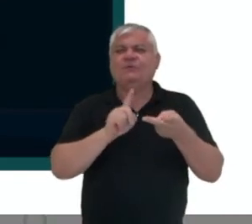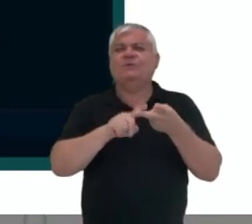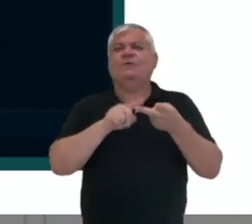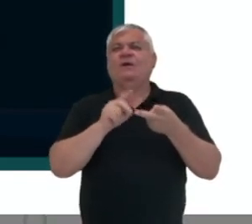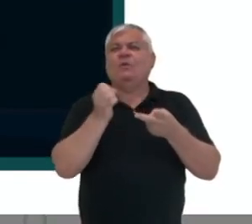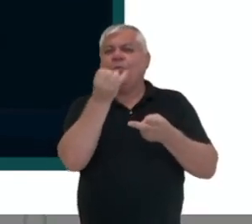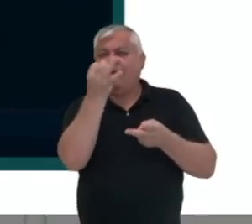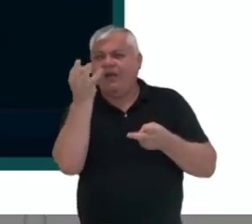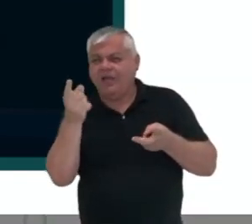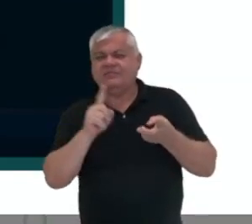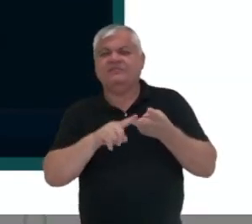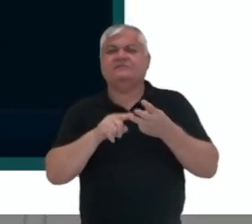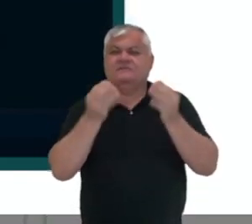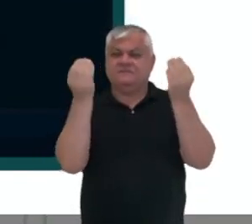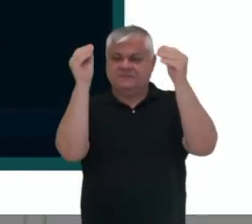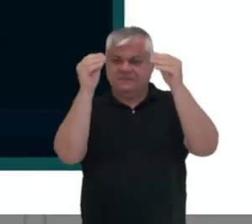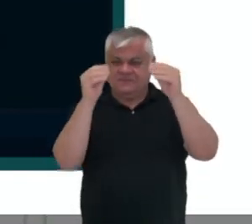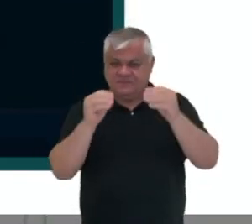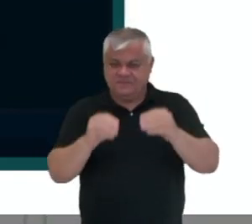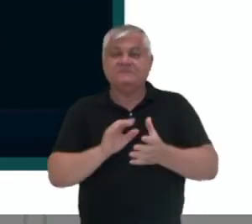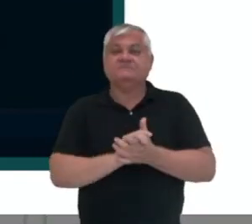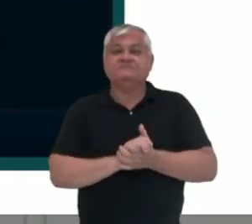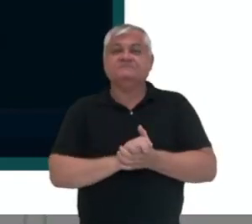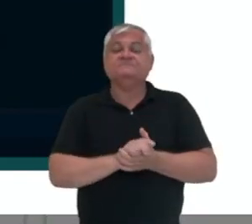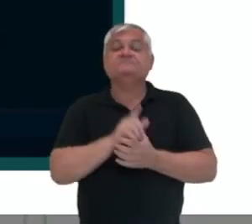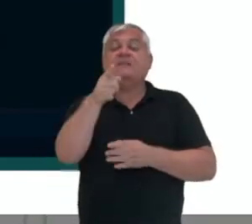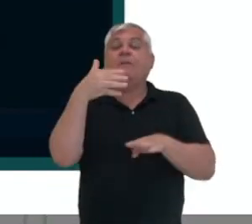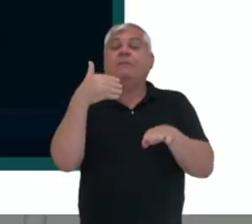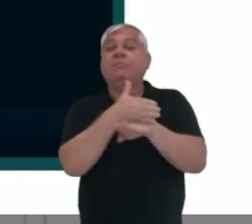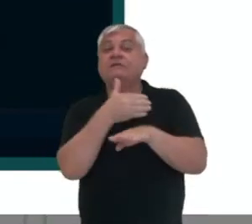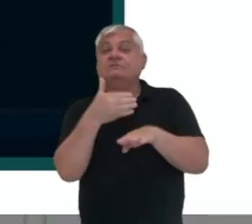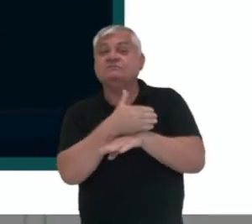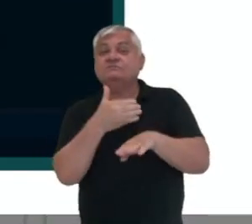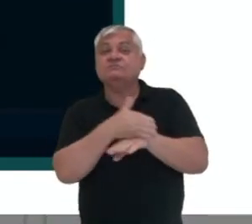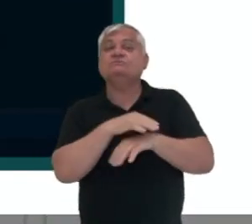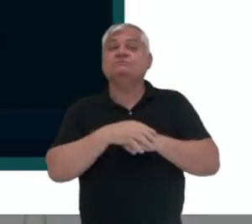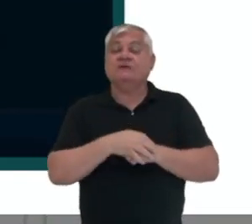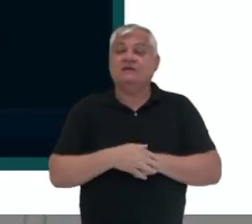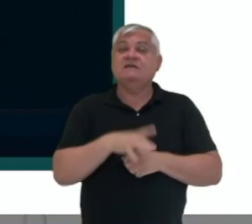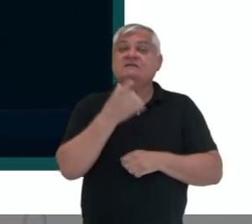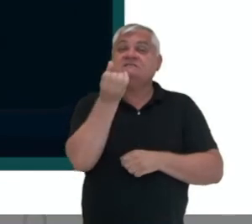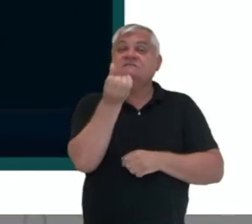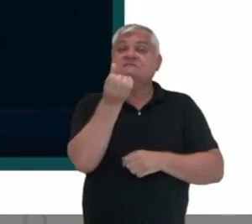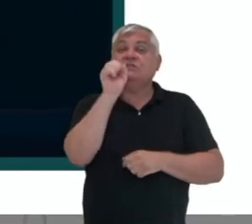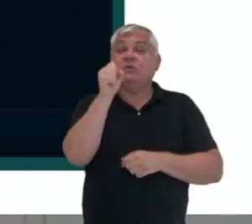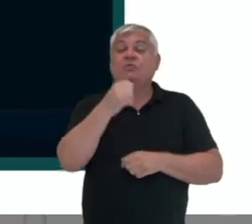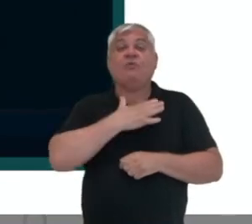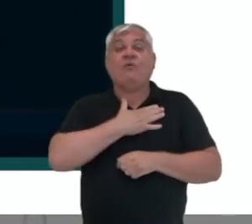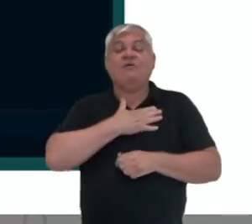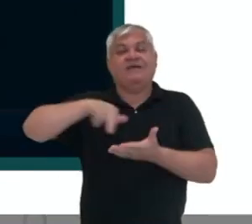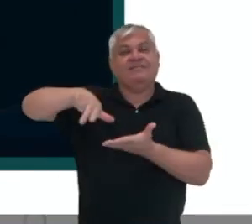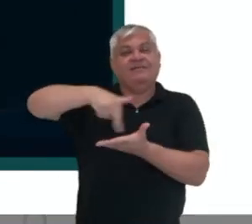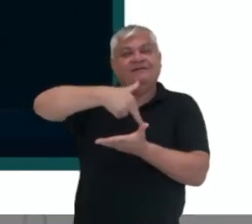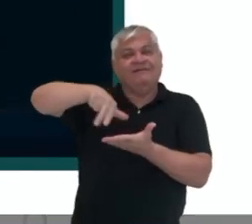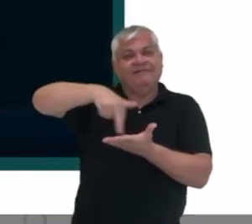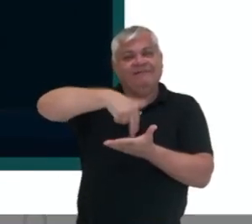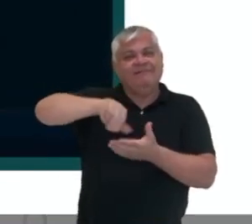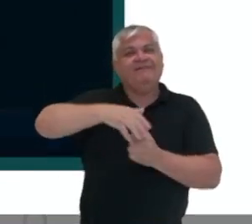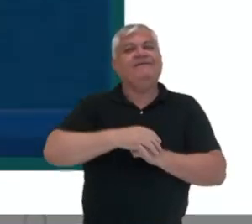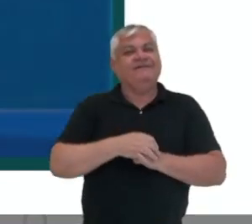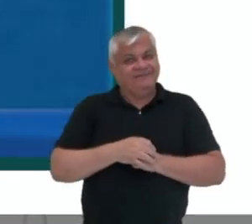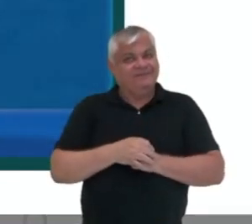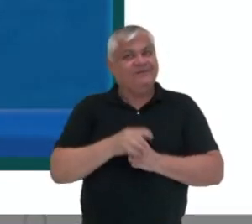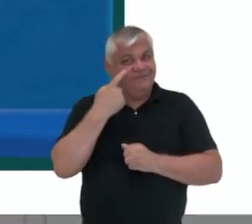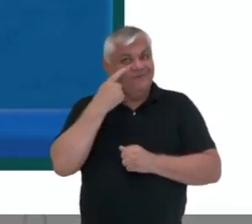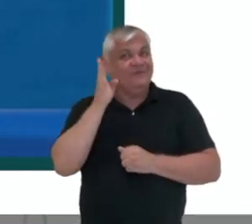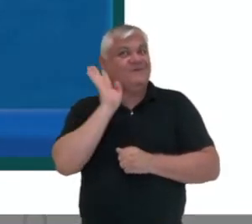né? Então, aí até ali, ó, vemos, né, um participante de 68 que prefere o festival de dança. Então, olha, chamou atenção, viu só que